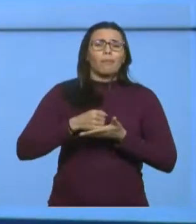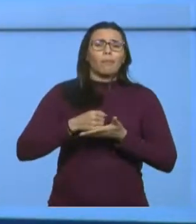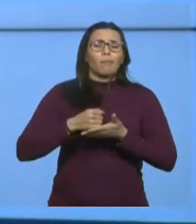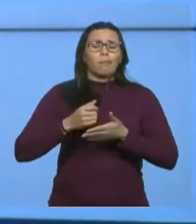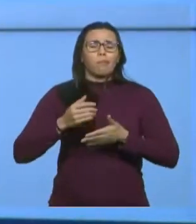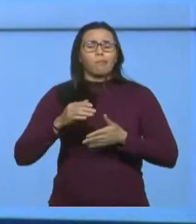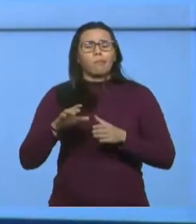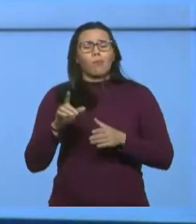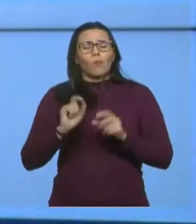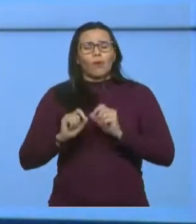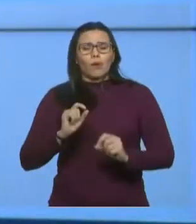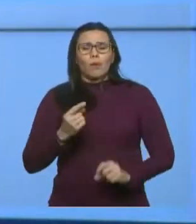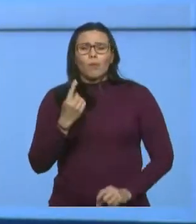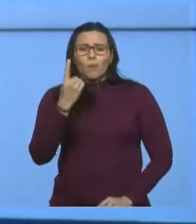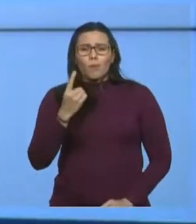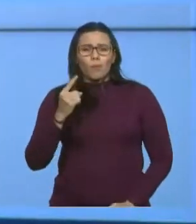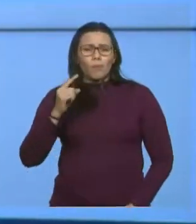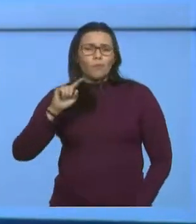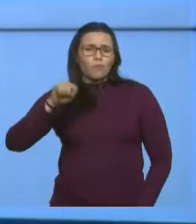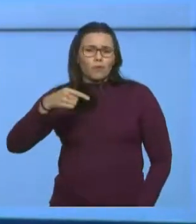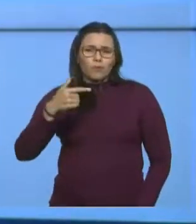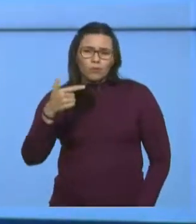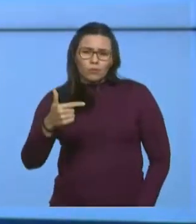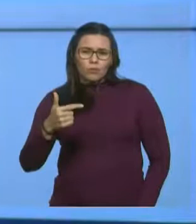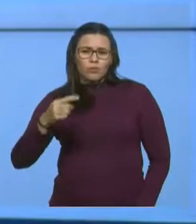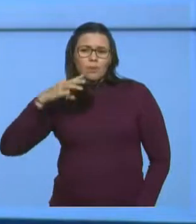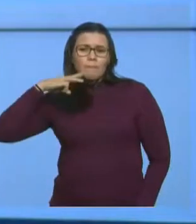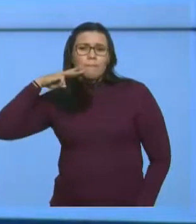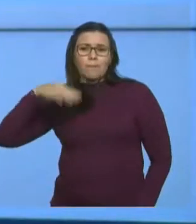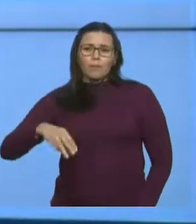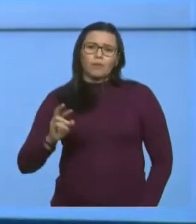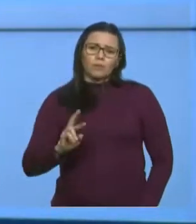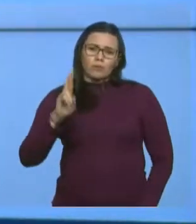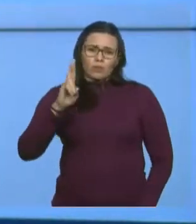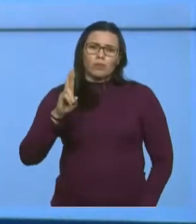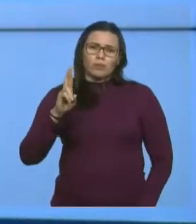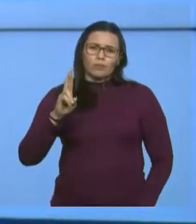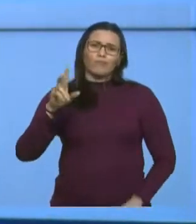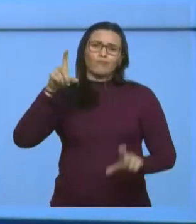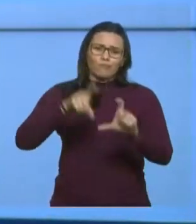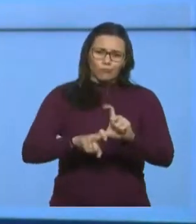de reais. Então, é a primeira preocupação que se